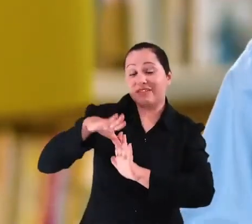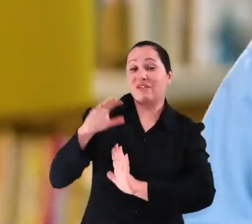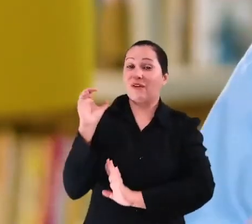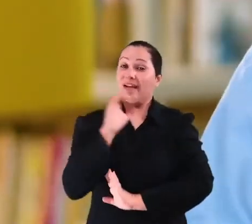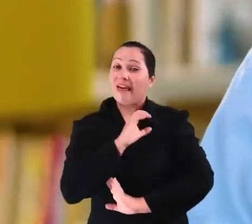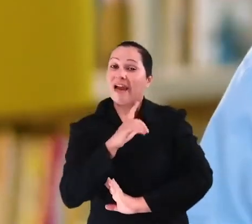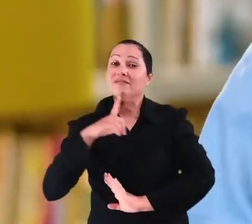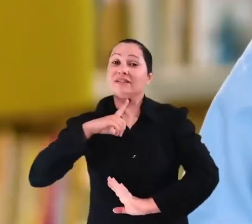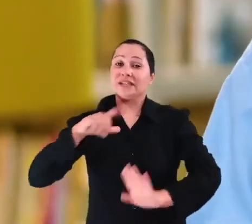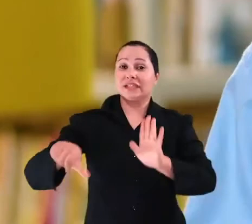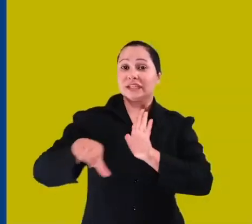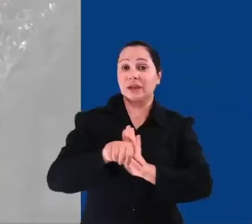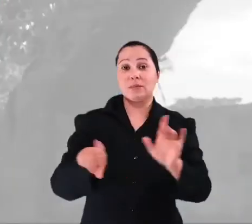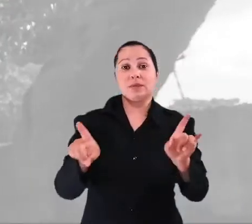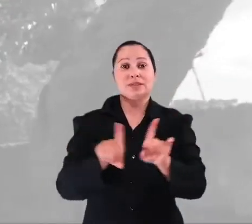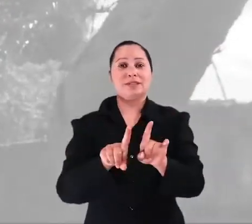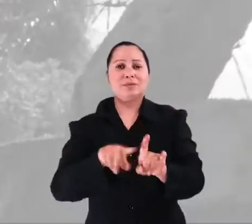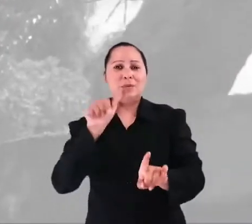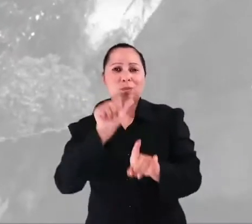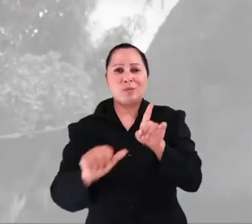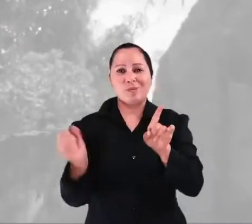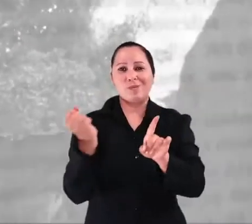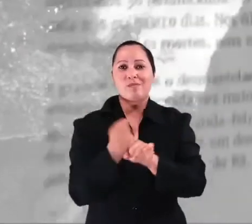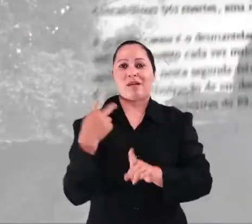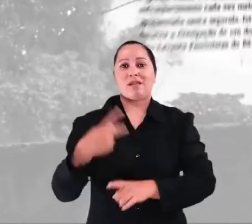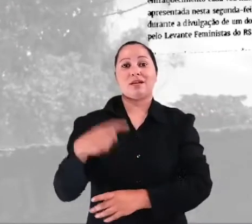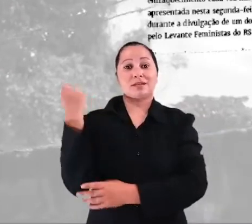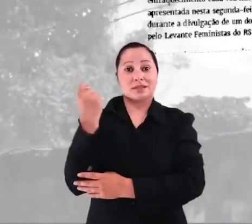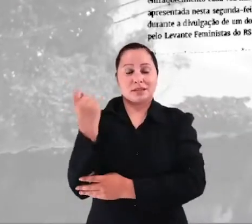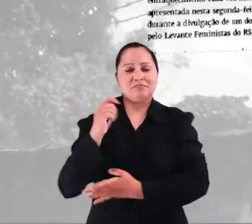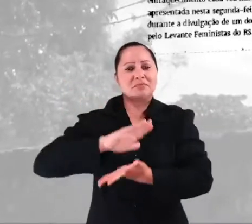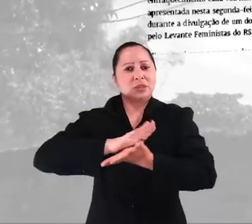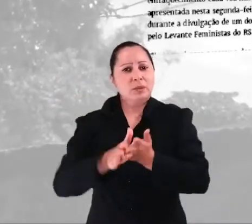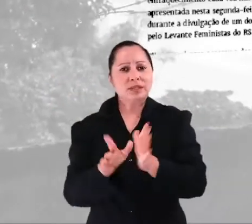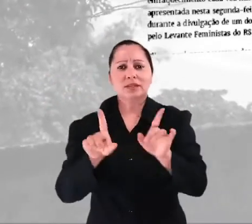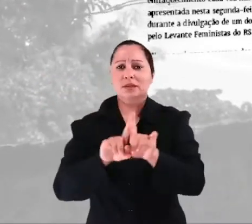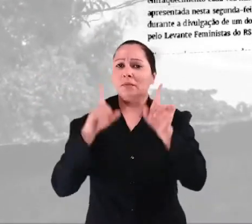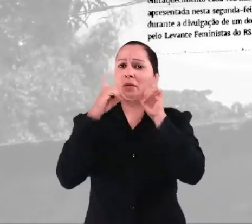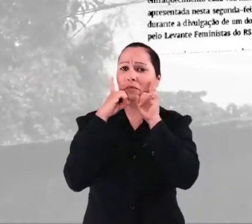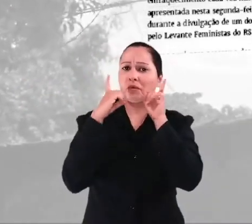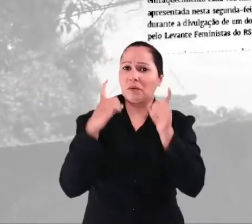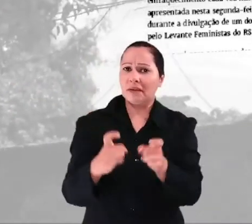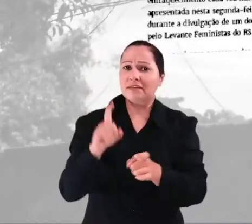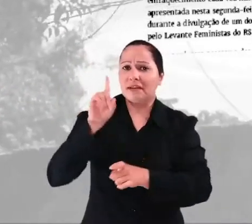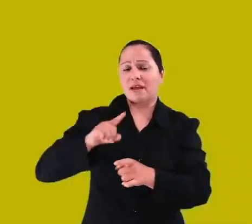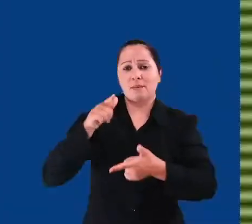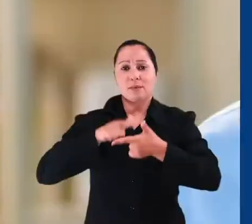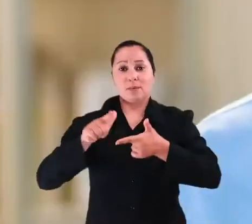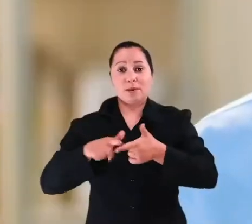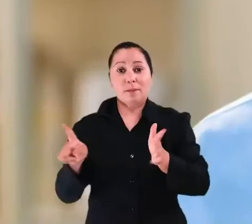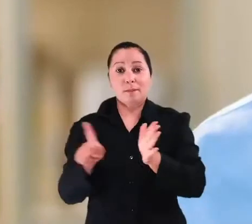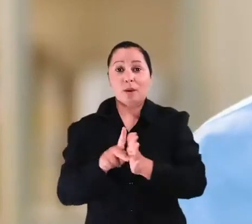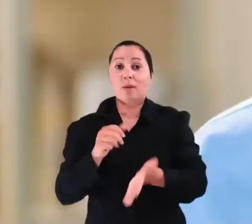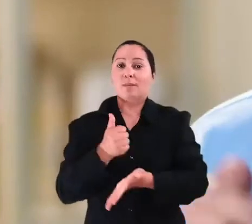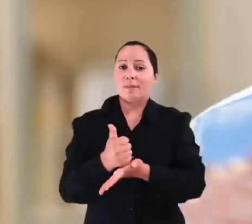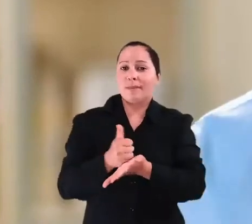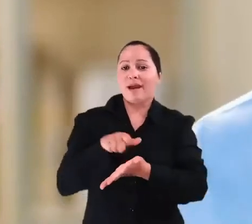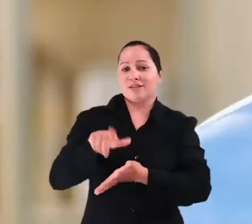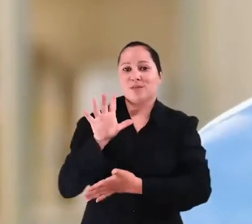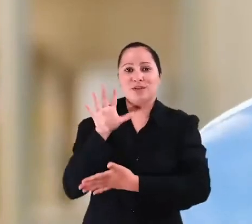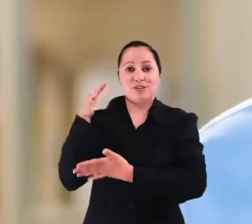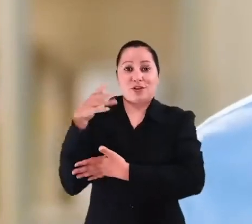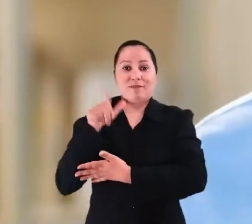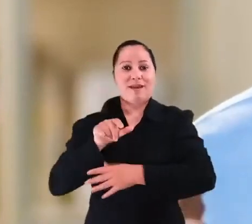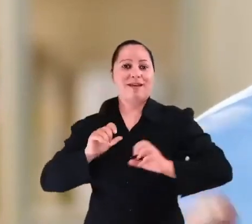níveis alarmantes de crimes e feminicídios em nosso estado. A intolerância e a violência são problemas que se resolvem lá